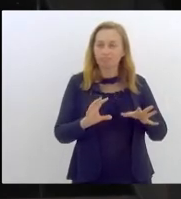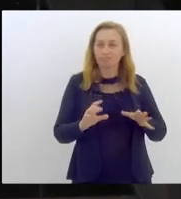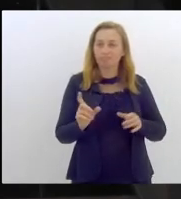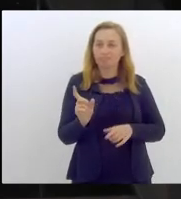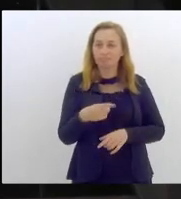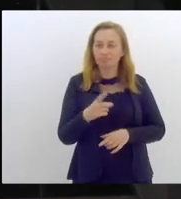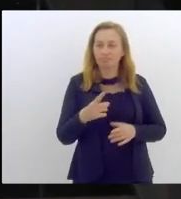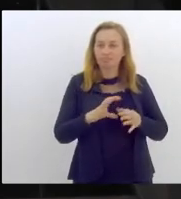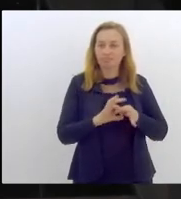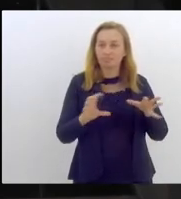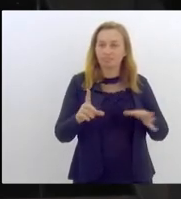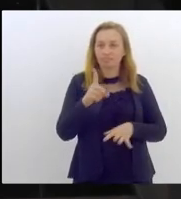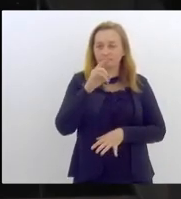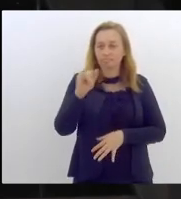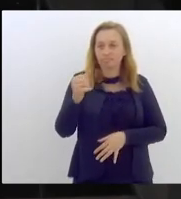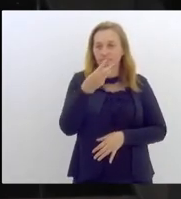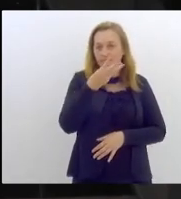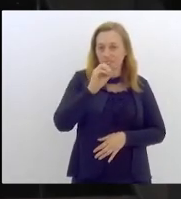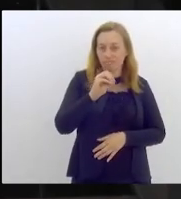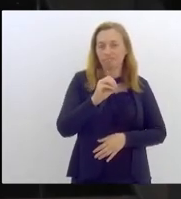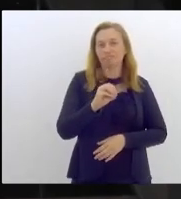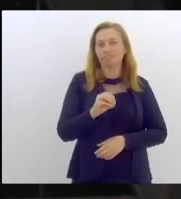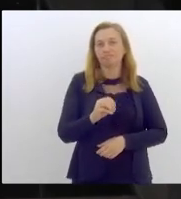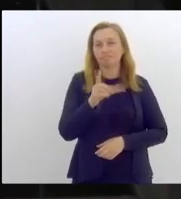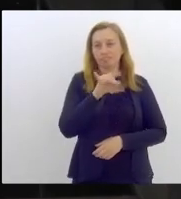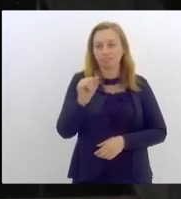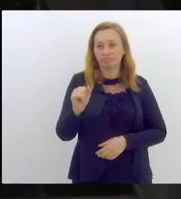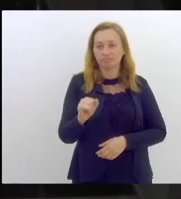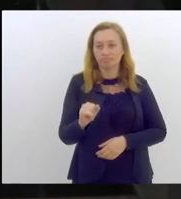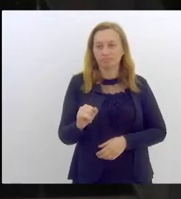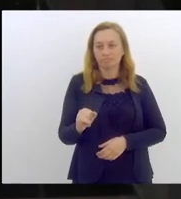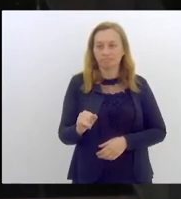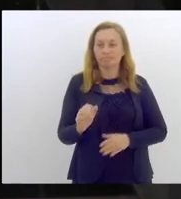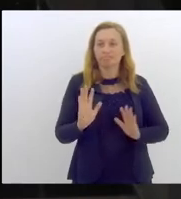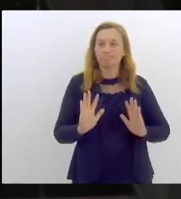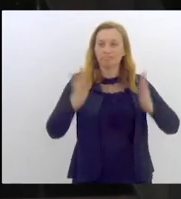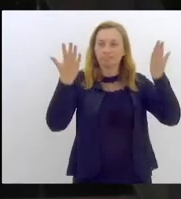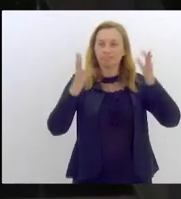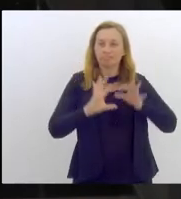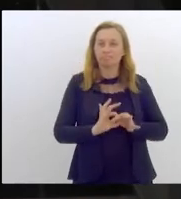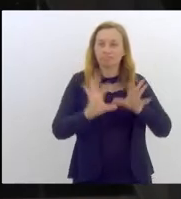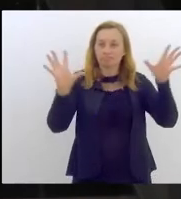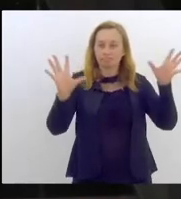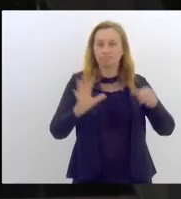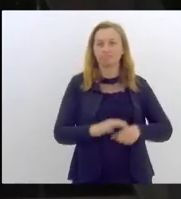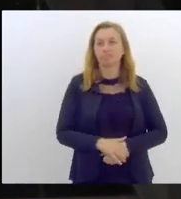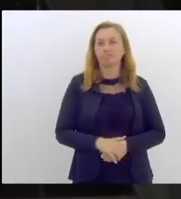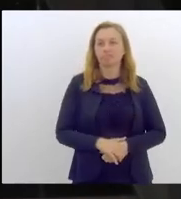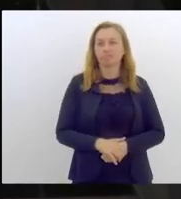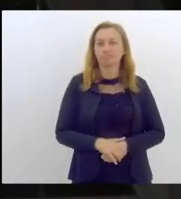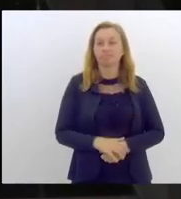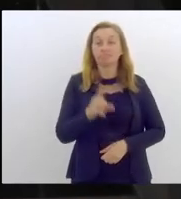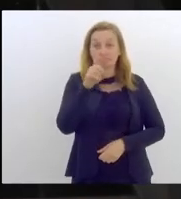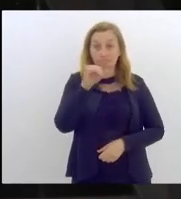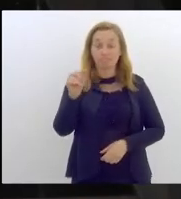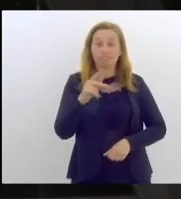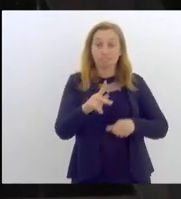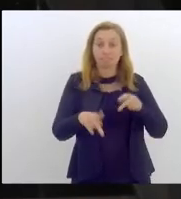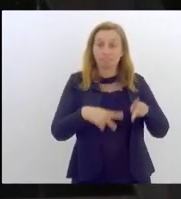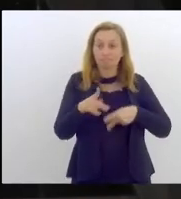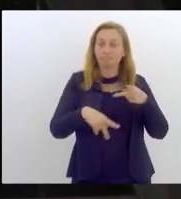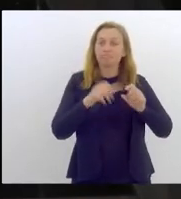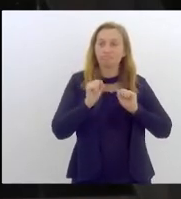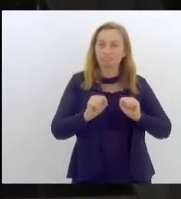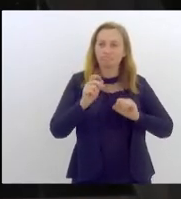passe livre no dia 30 que é o dia da festa da Democracia é o dia que o povo pode